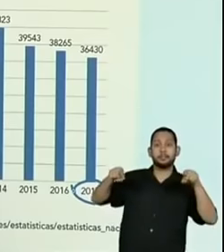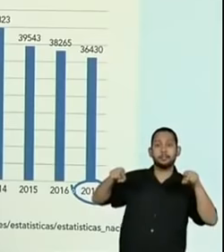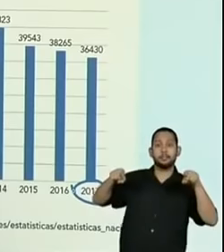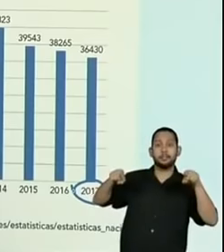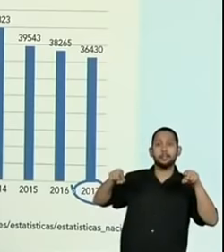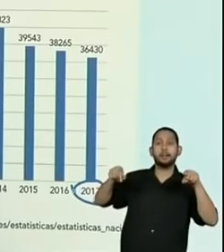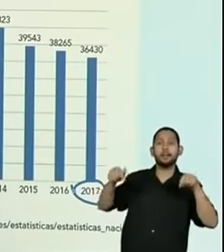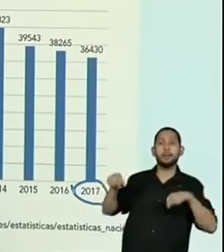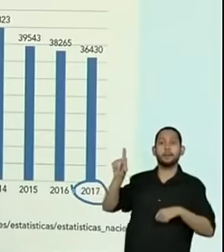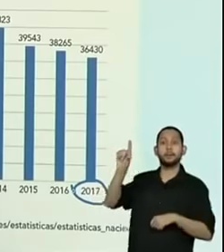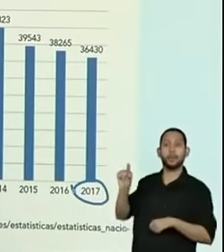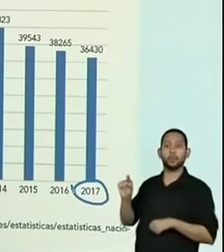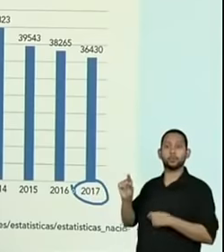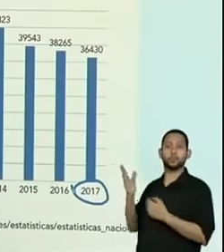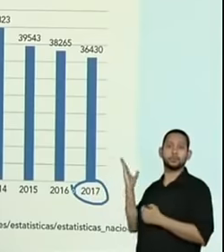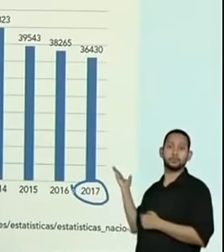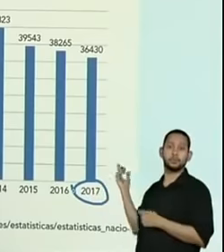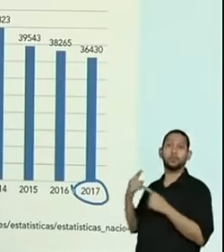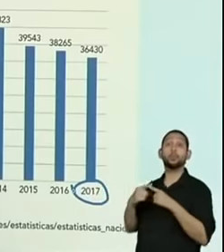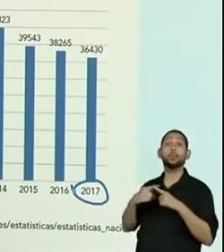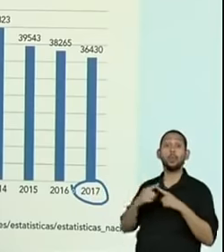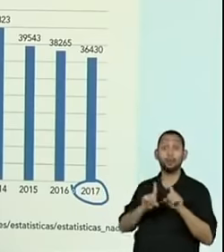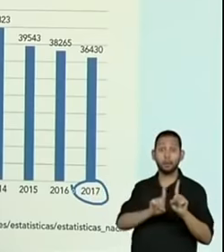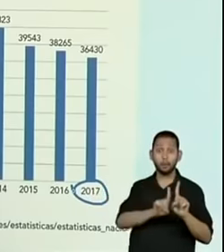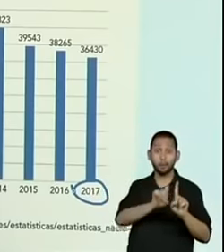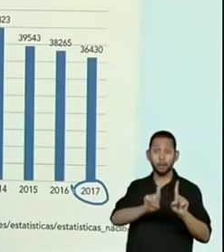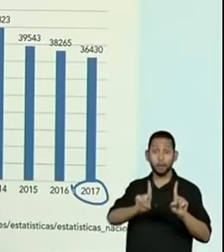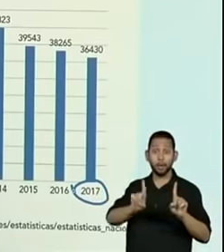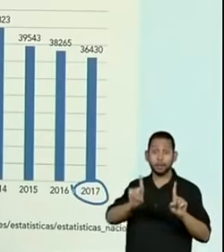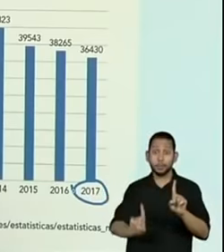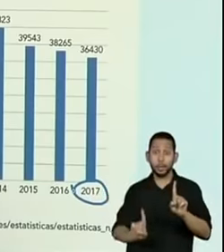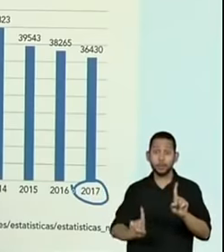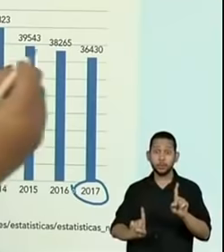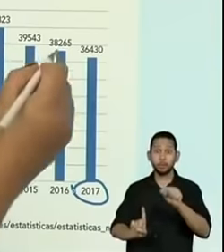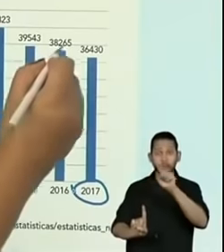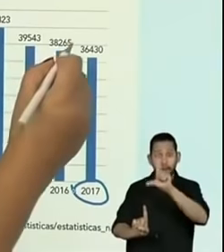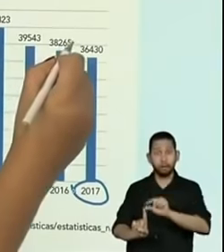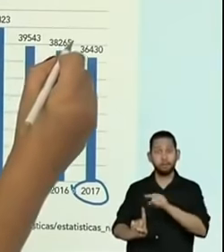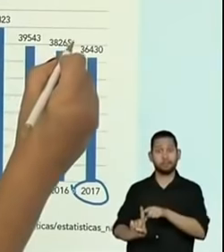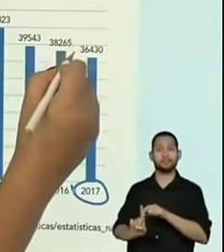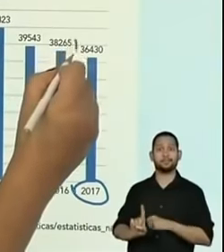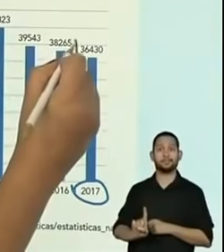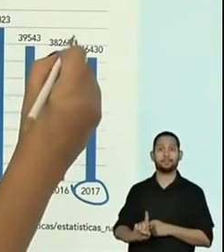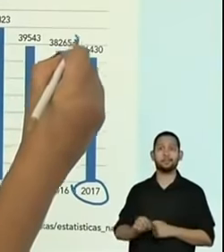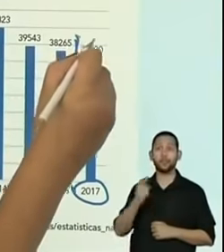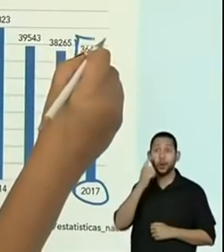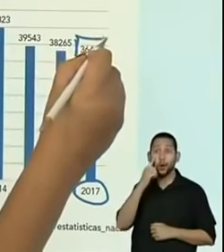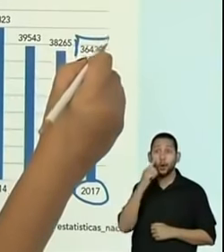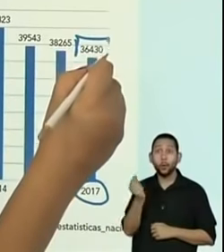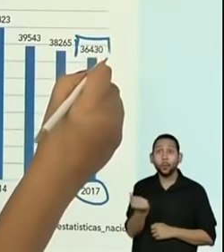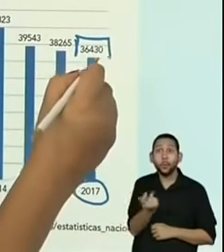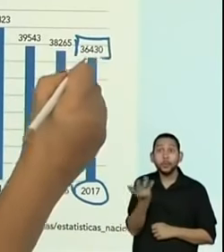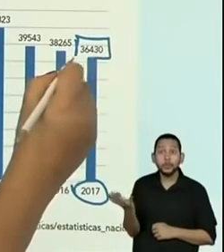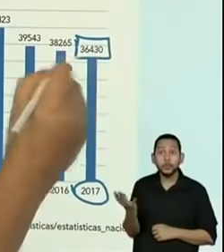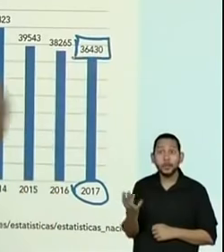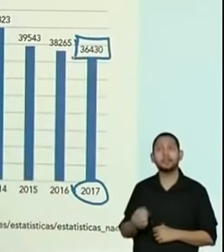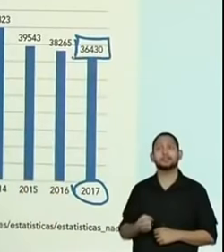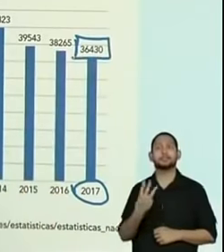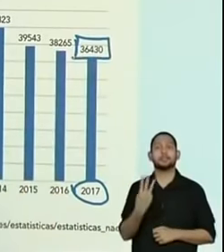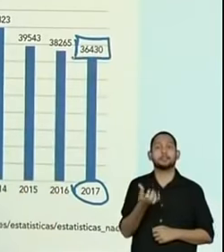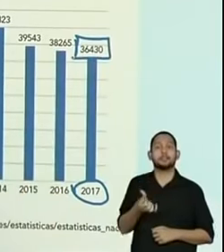A nossa barrinha está mais baixa, né? E aqui o valor, né, pessoal? A quantidade, na real.